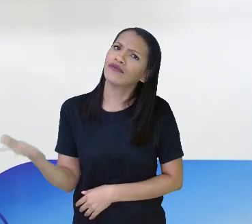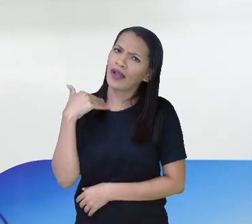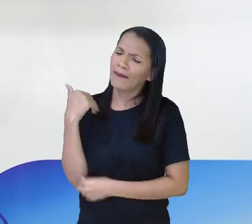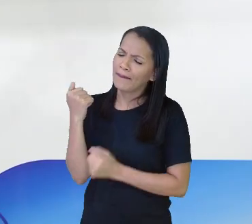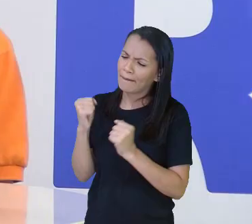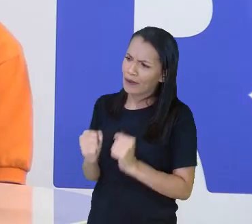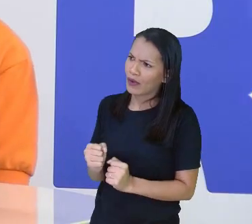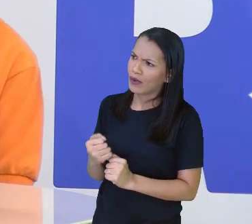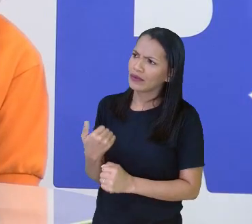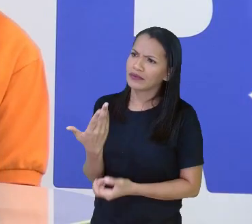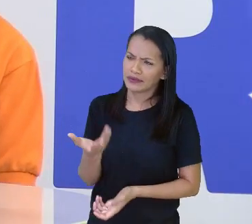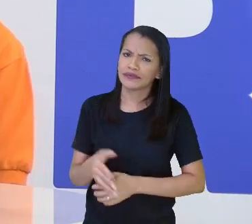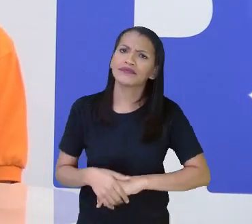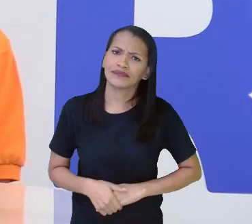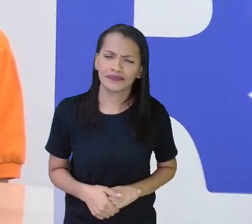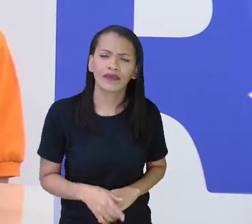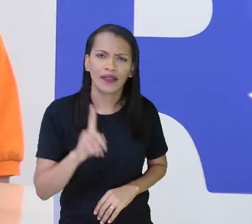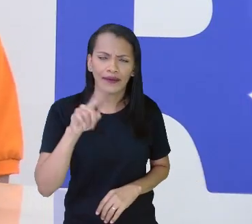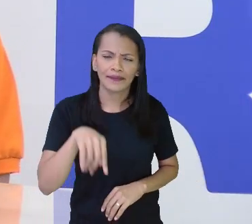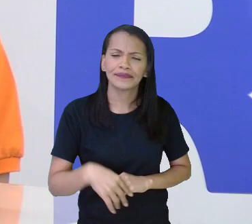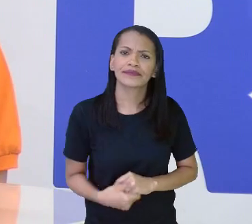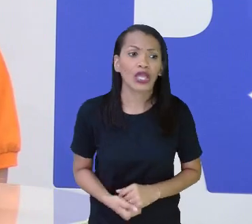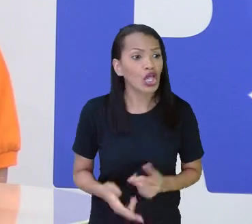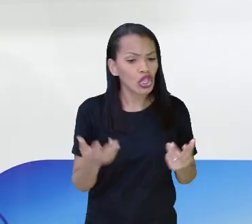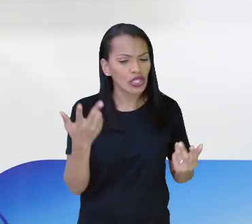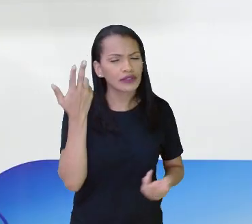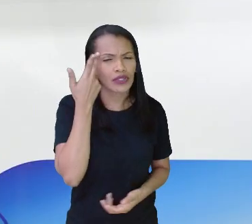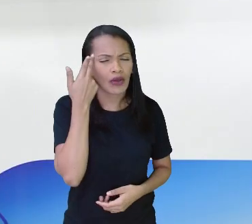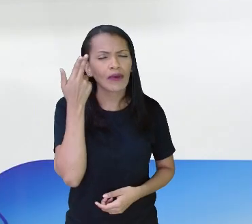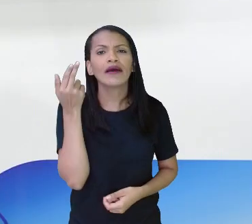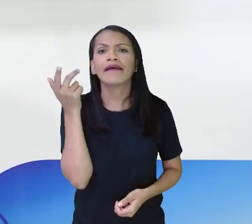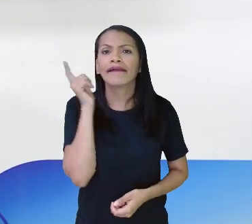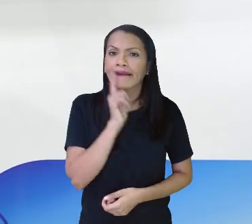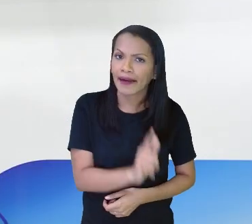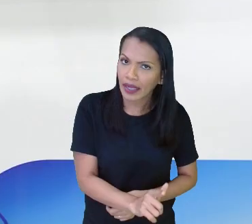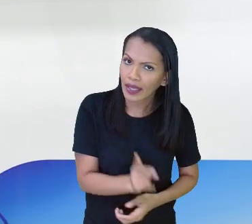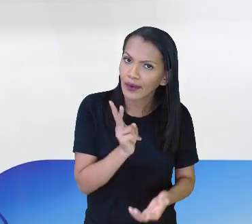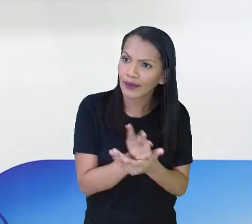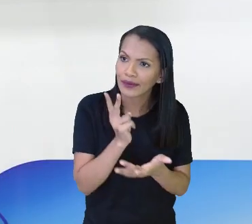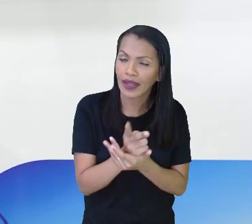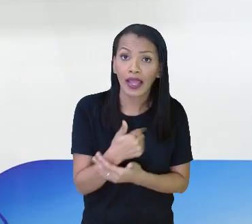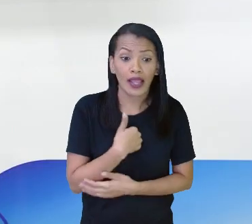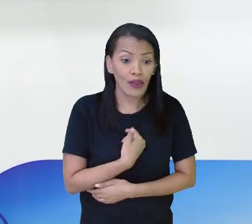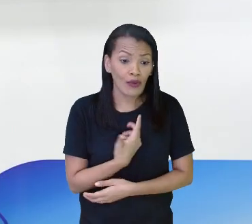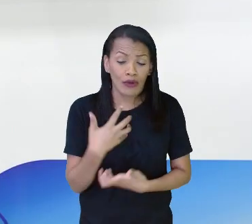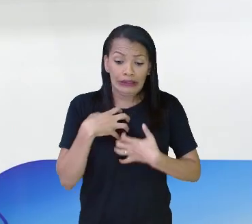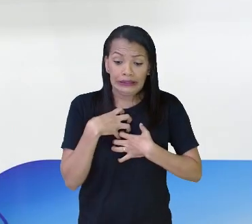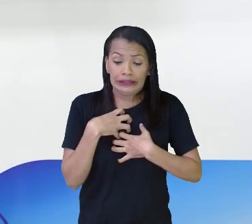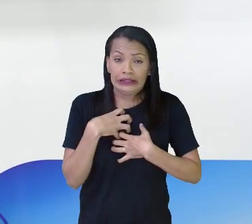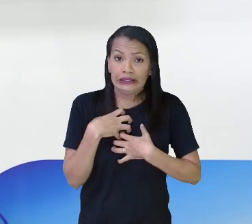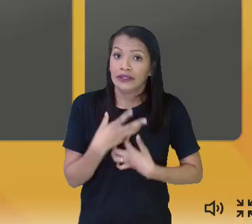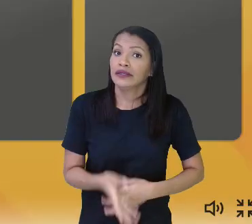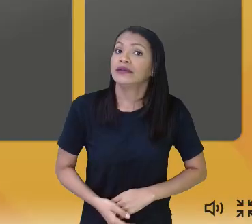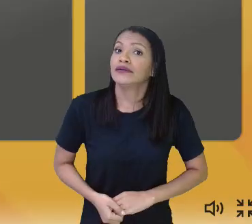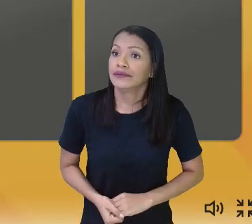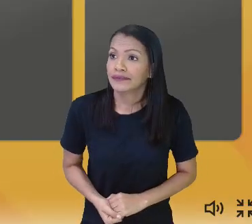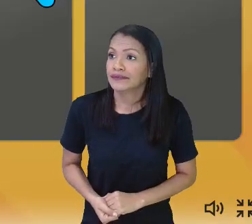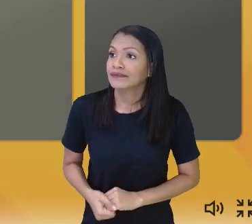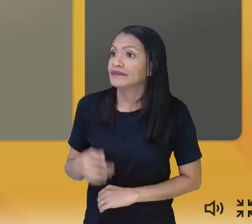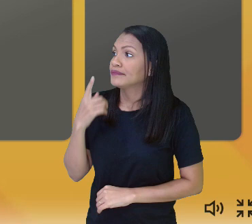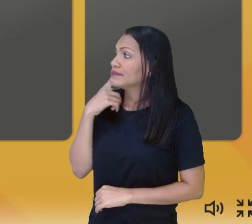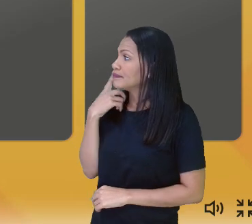para não ter problema. Não, é você, que normalmente quem ganha continua. É que eu tenho trauma com esse tipo de jogo, mas vamos lá. Bora lá, bora lá. A terceira de